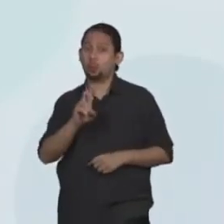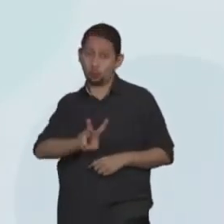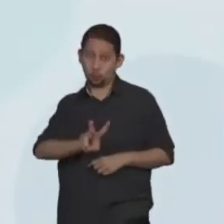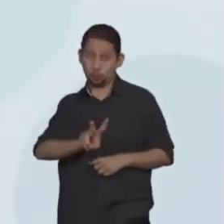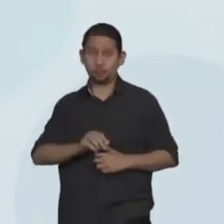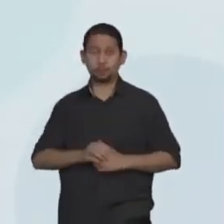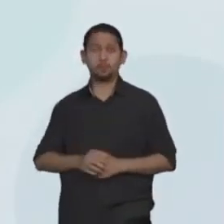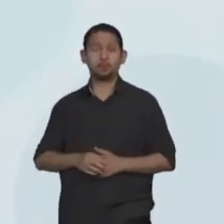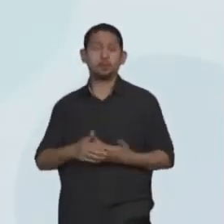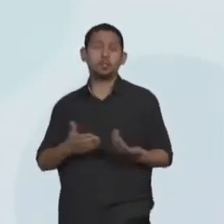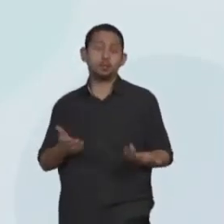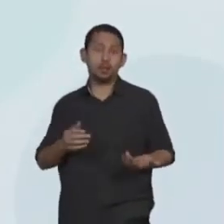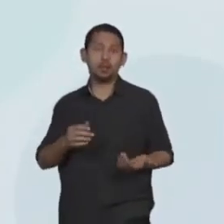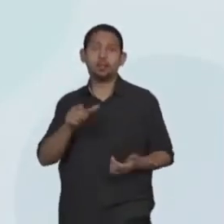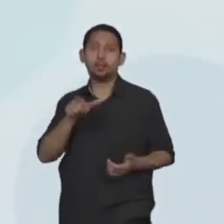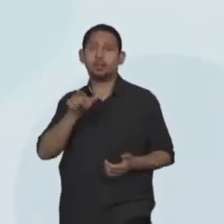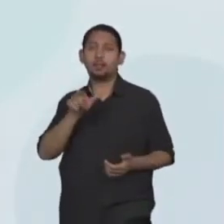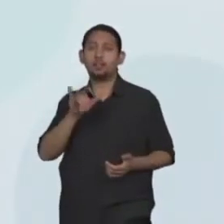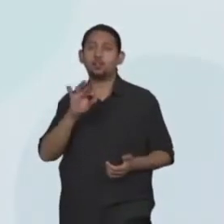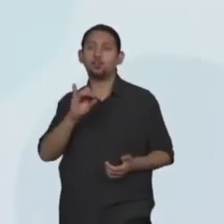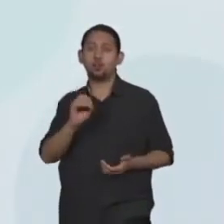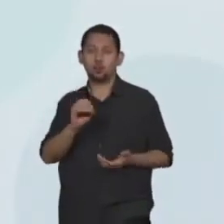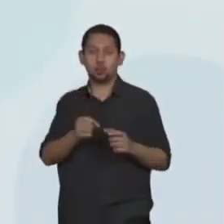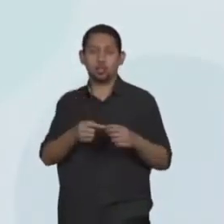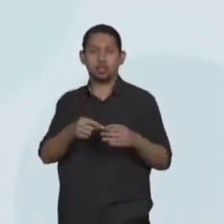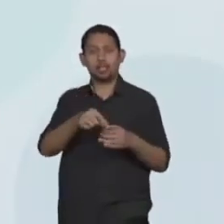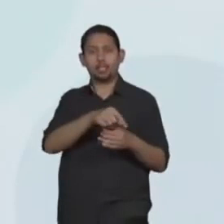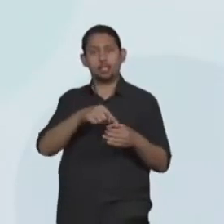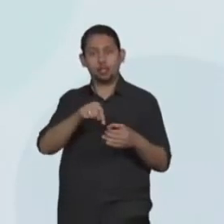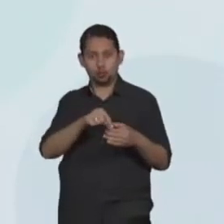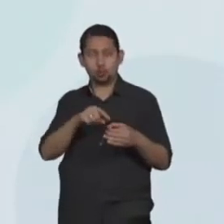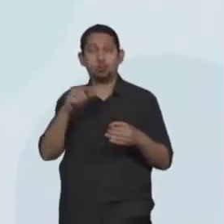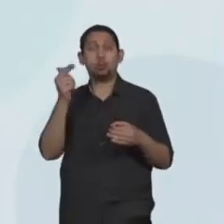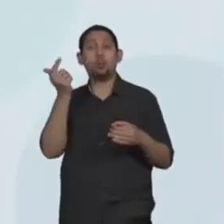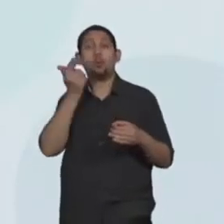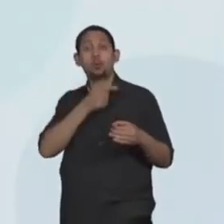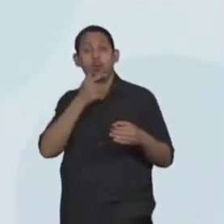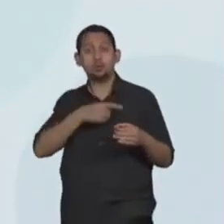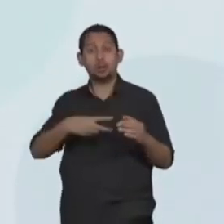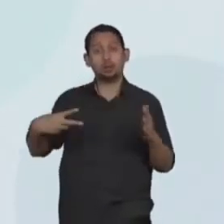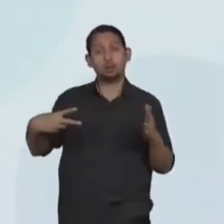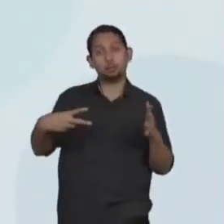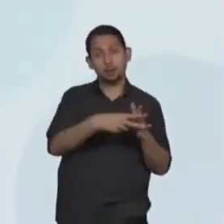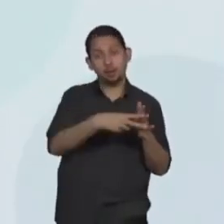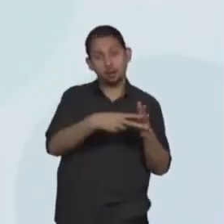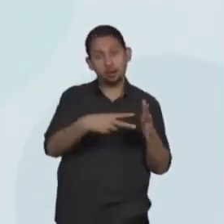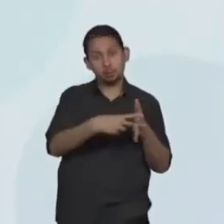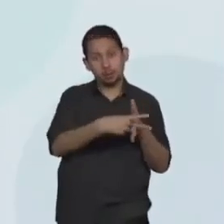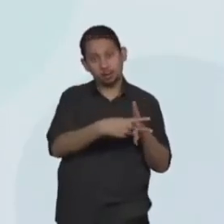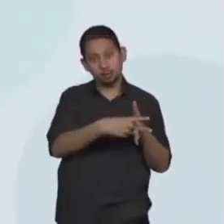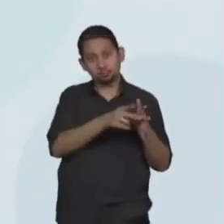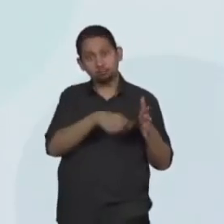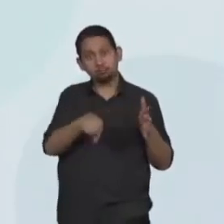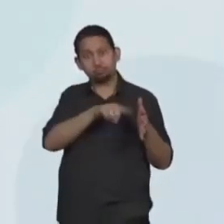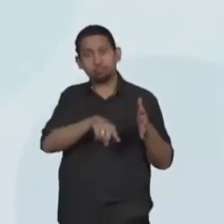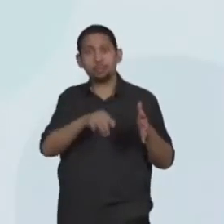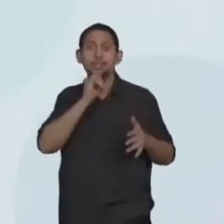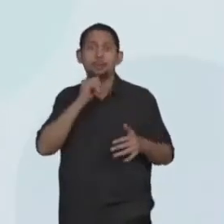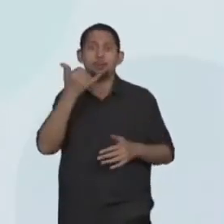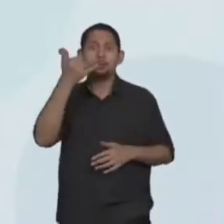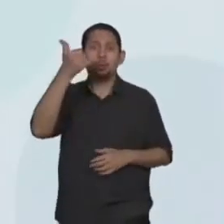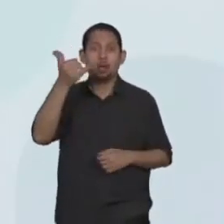As baterias de lítio recarregável. O que é essa bateria de lítio recarregável? São as baterias que a gente usa aí nos celulares, por